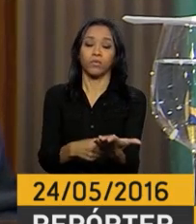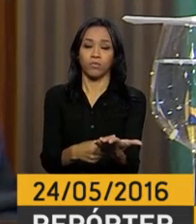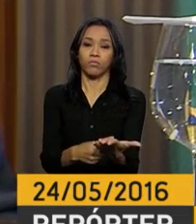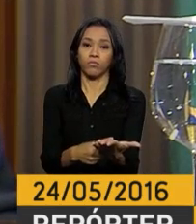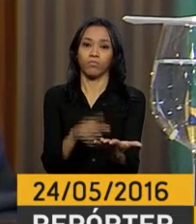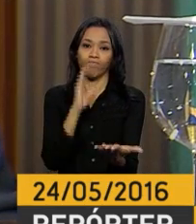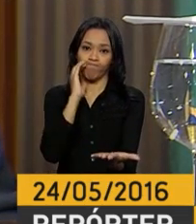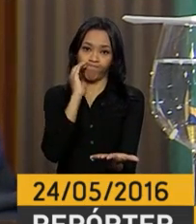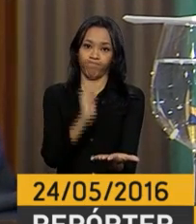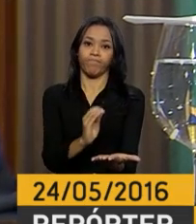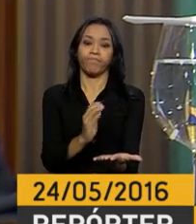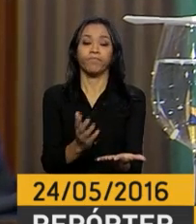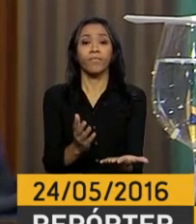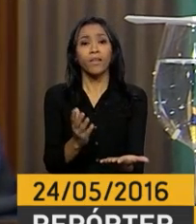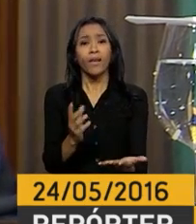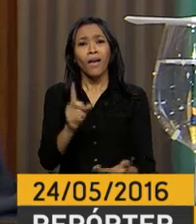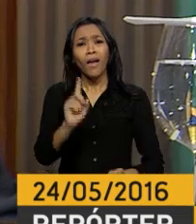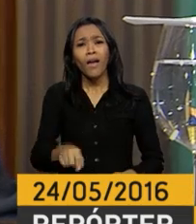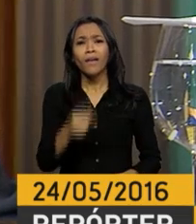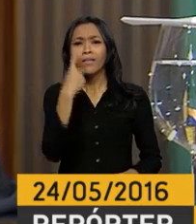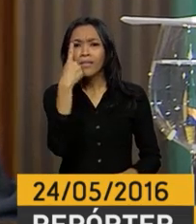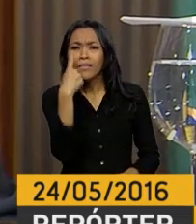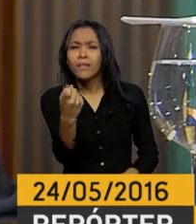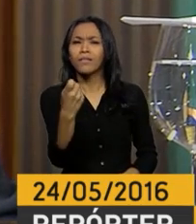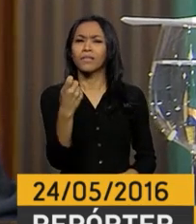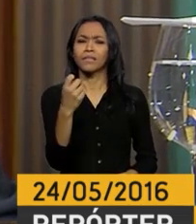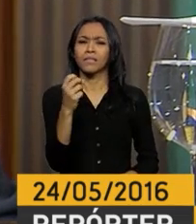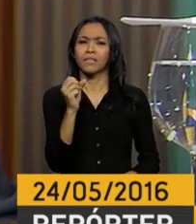É interessante que, se não fosse o clima